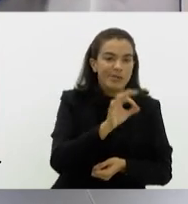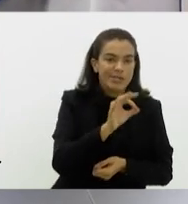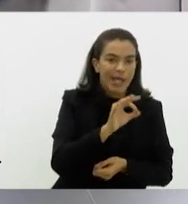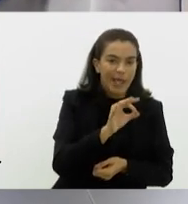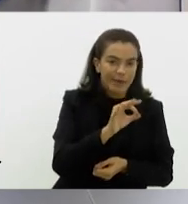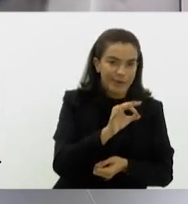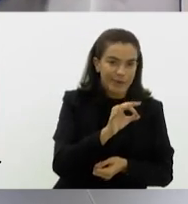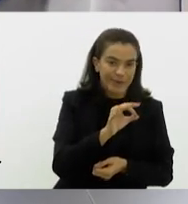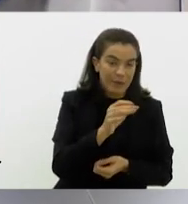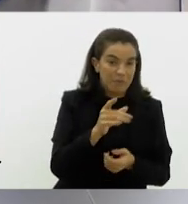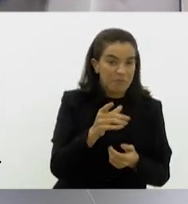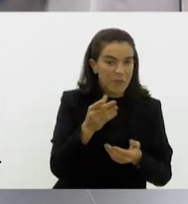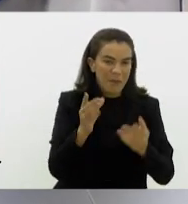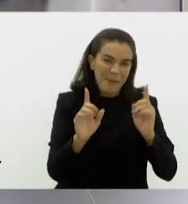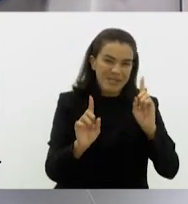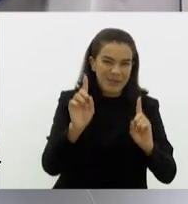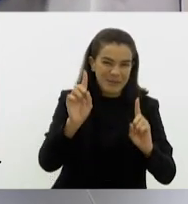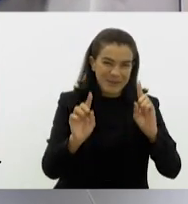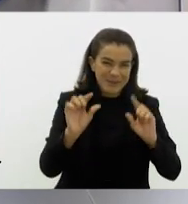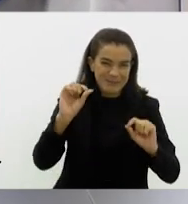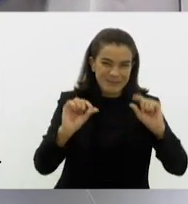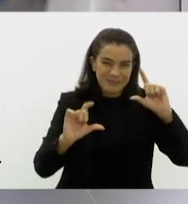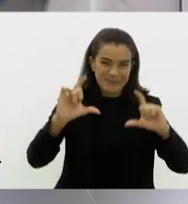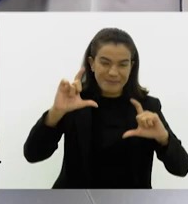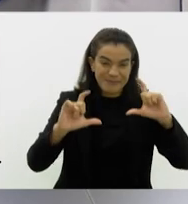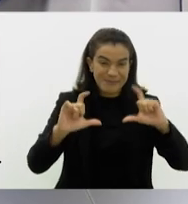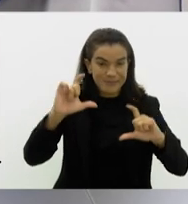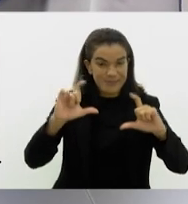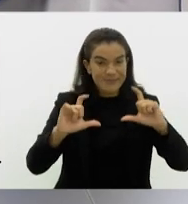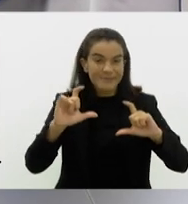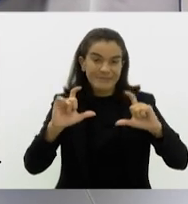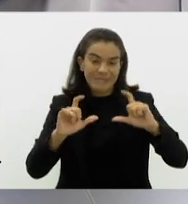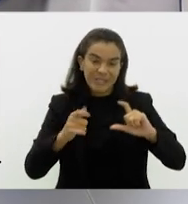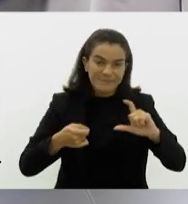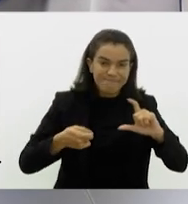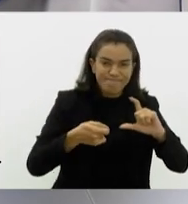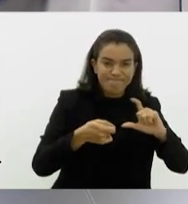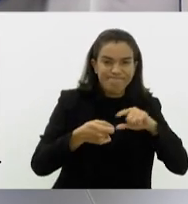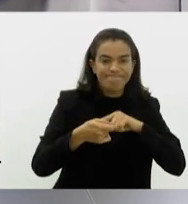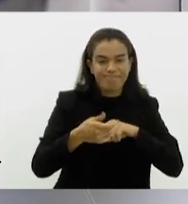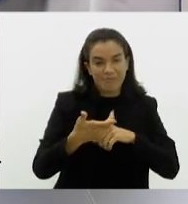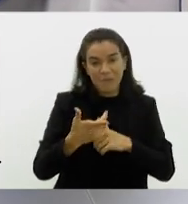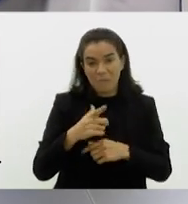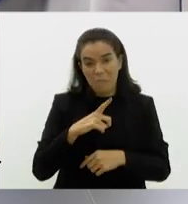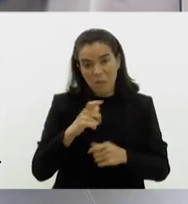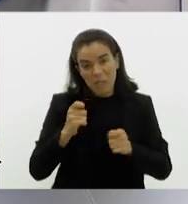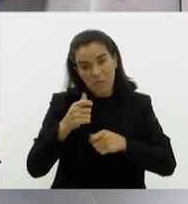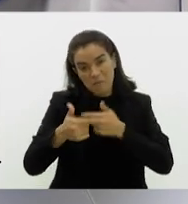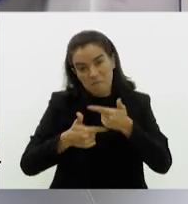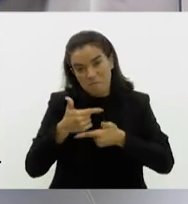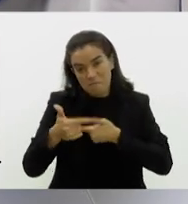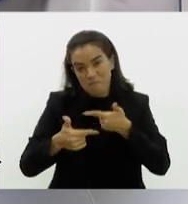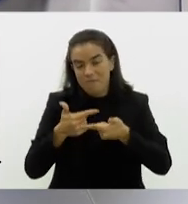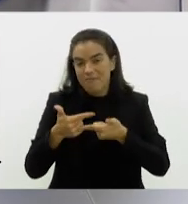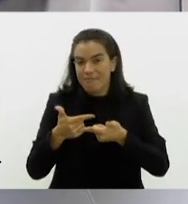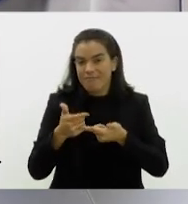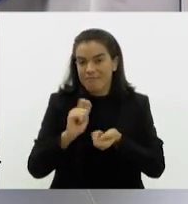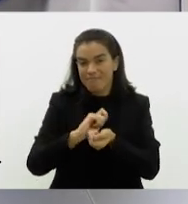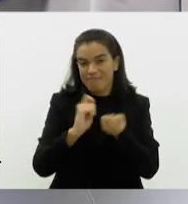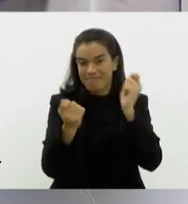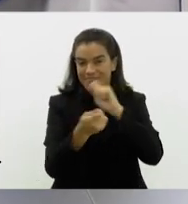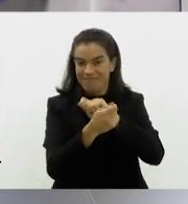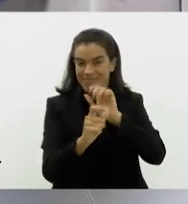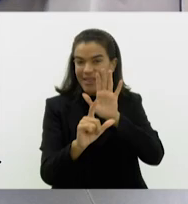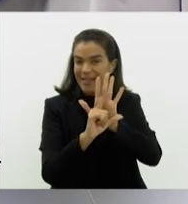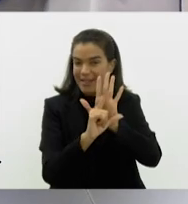80%. Porque eu acho que é essa proporção, mais ou menos. E apresenta um projeto impositivo. Então, se a gente puder fazer esse exercício, pelo menos vira